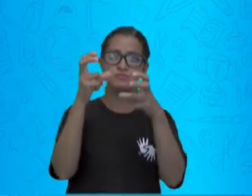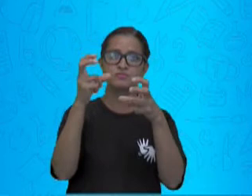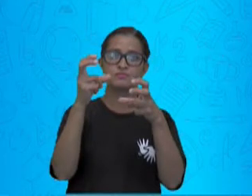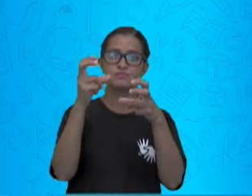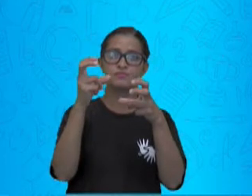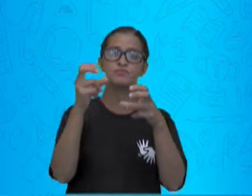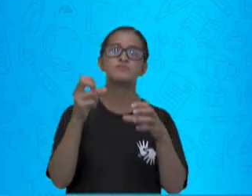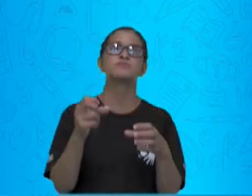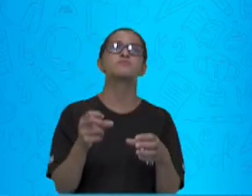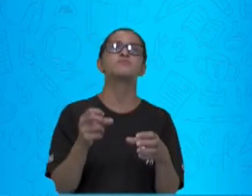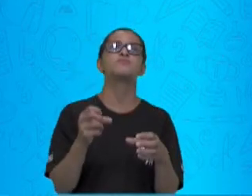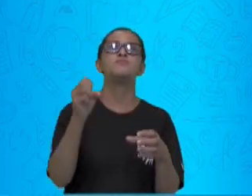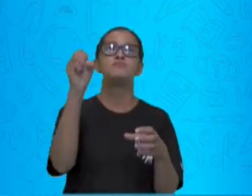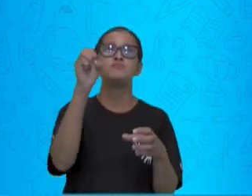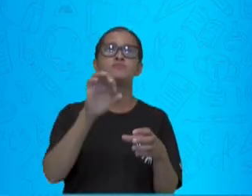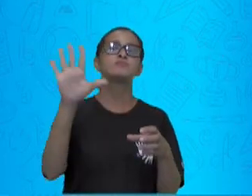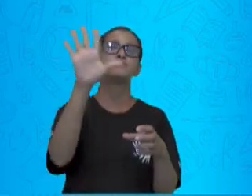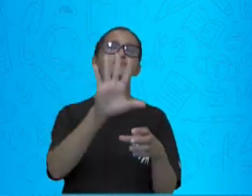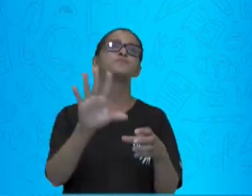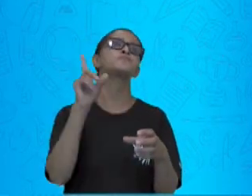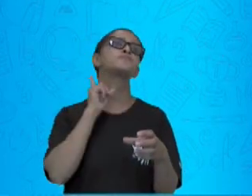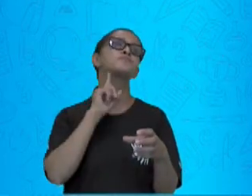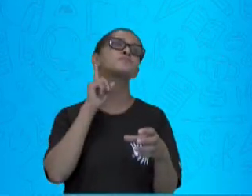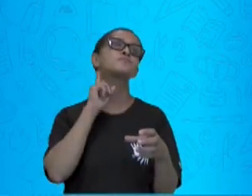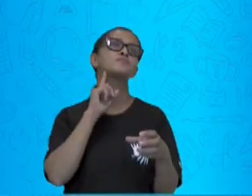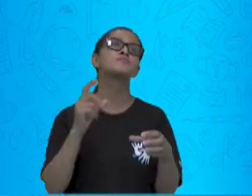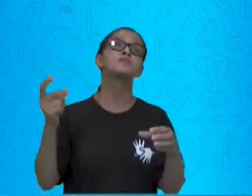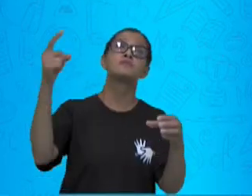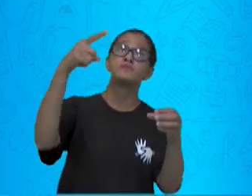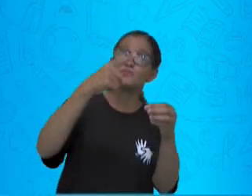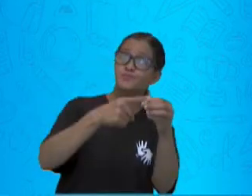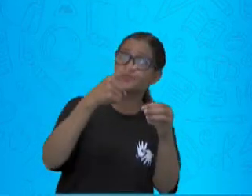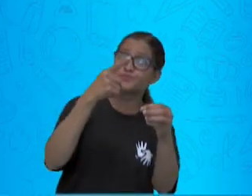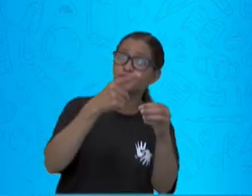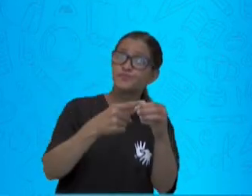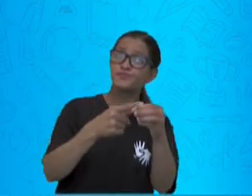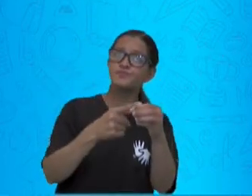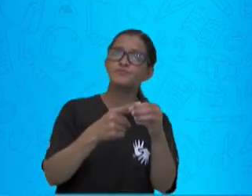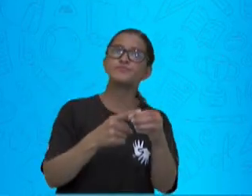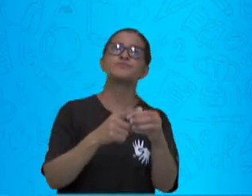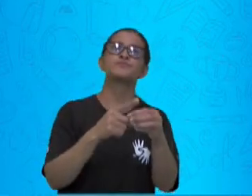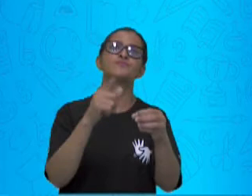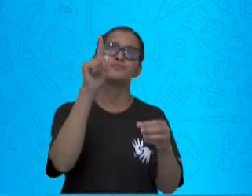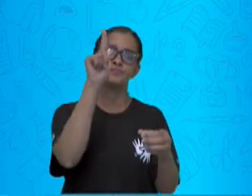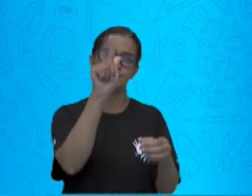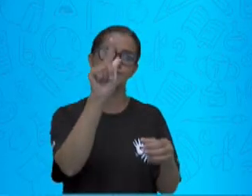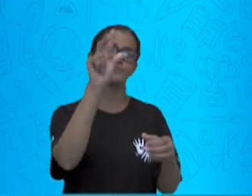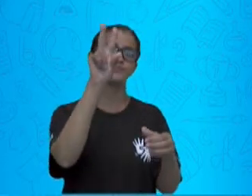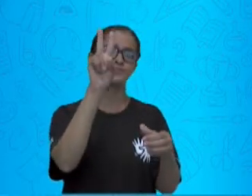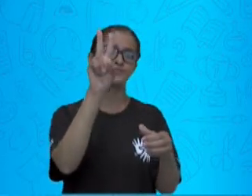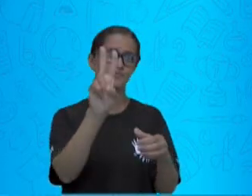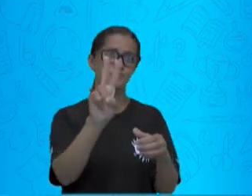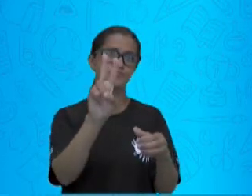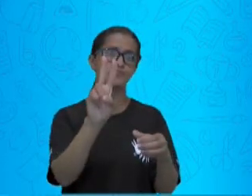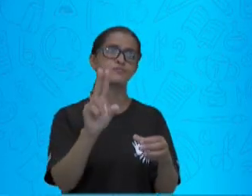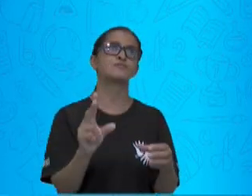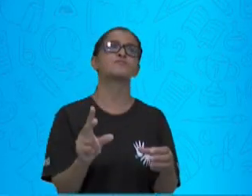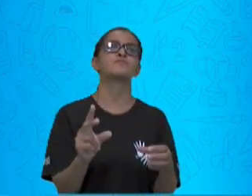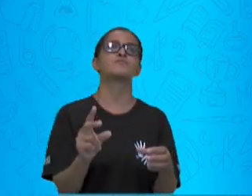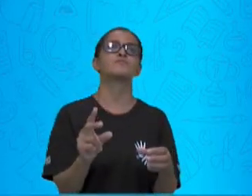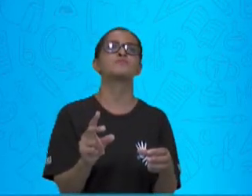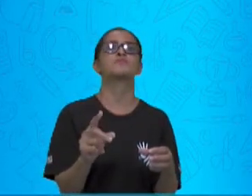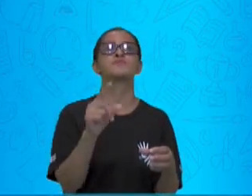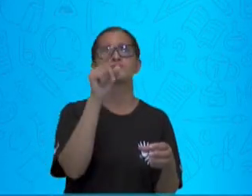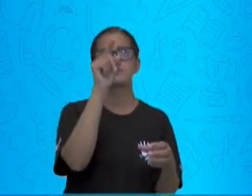espaço de Minas Gerais, nós moramos aqui na cidade de Governador Valadares. Então, aqui a parte administrativa do